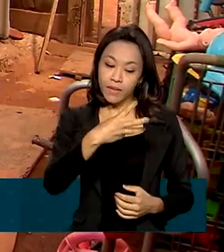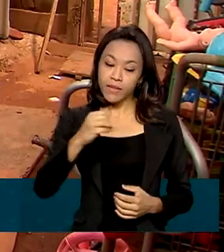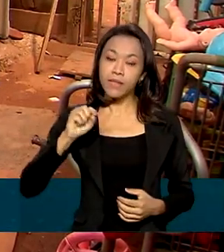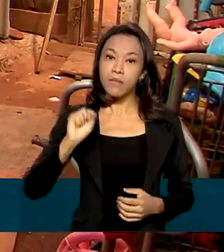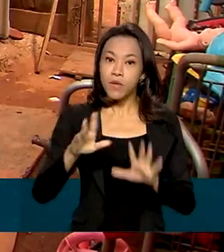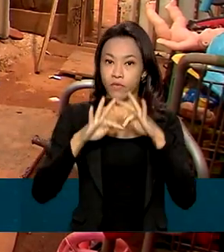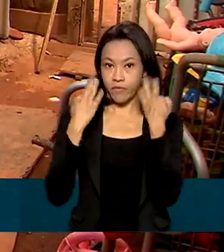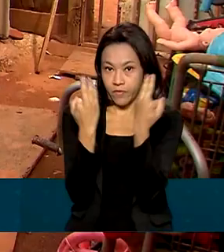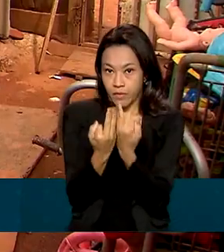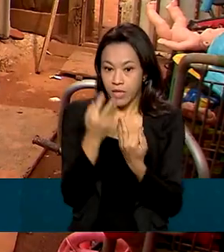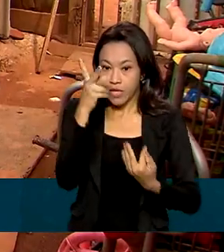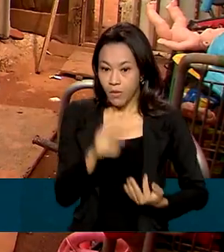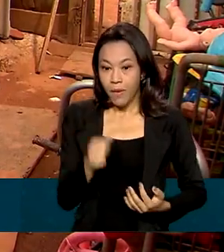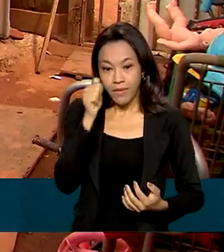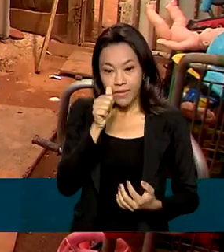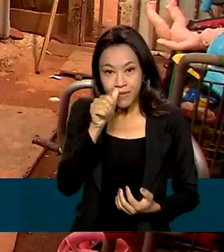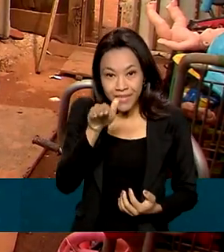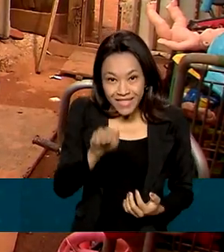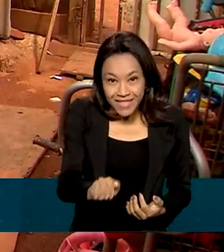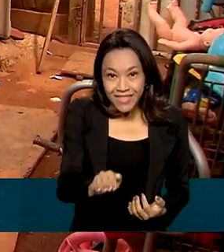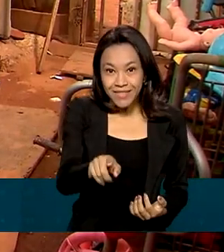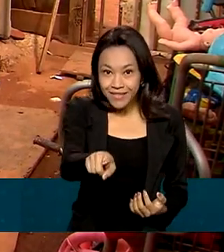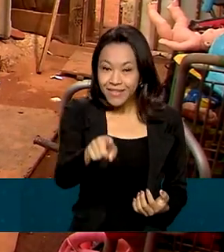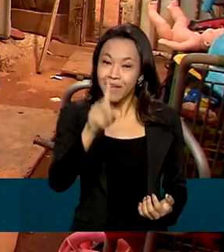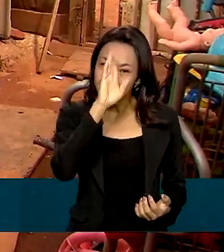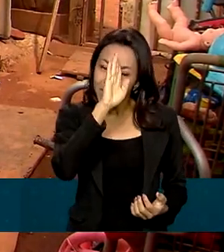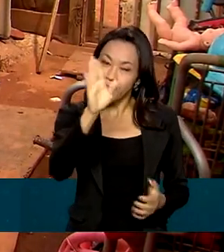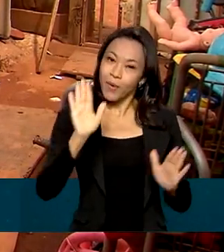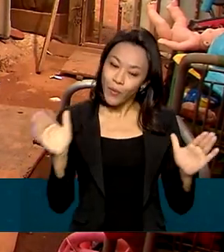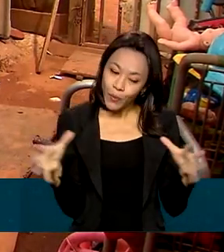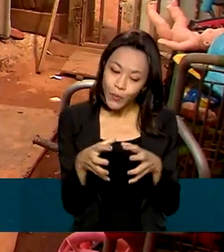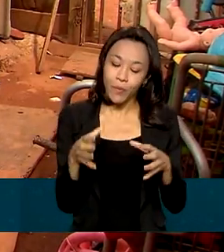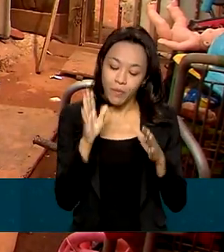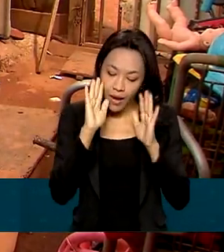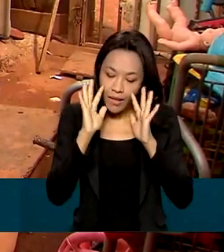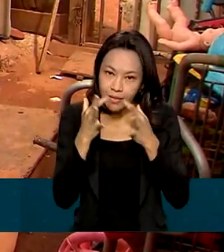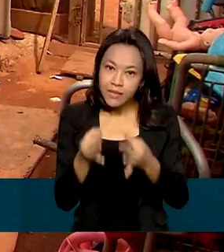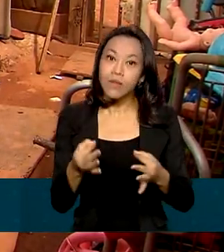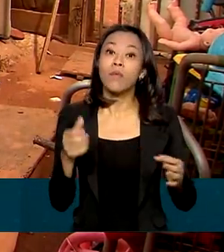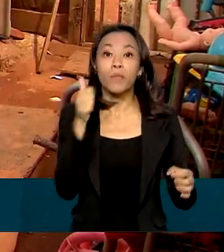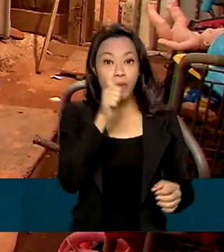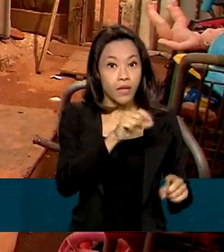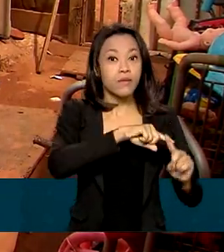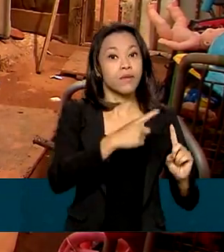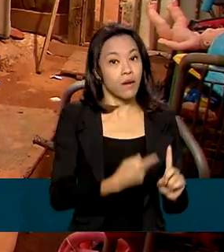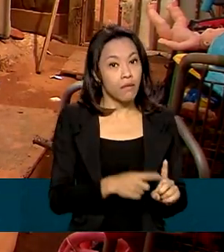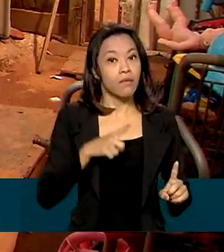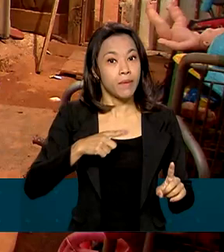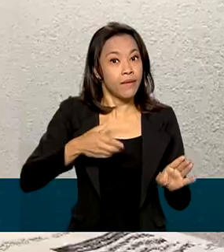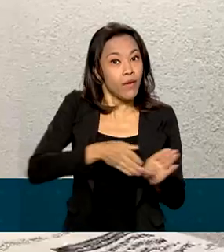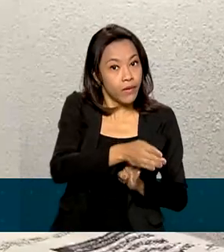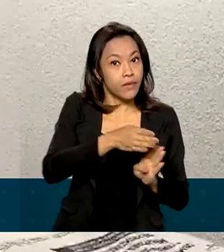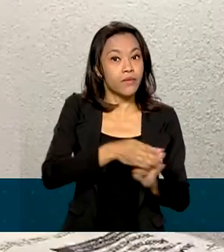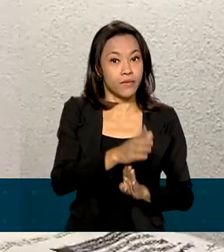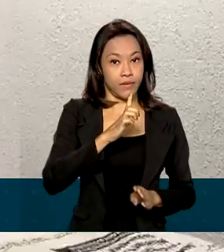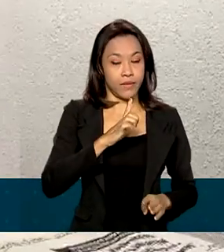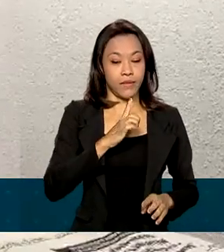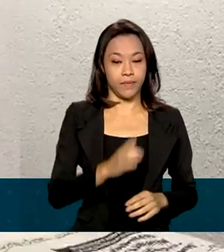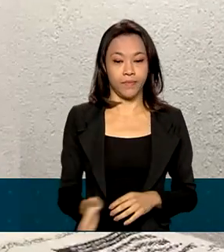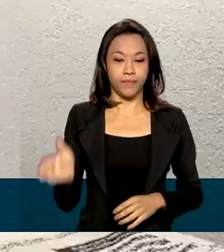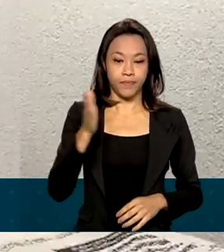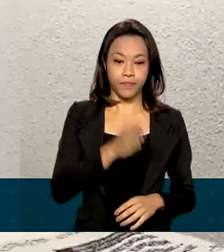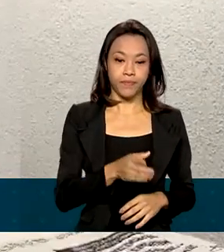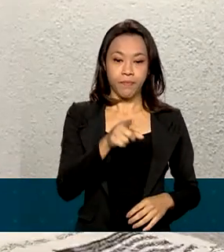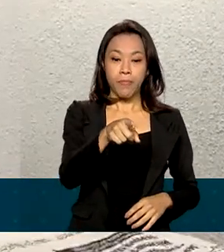atendidas crianças como a pérola estão no principal grupo atendido mas gestantes também recebem as orientações é a